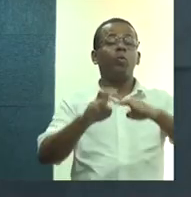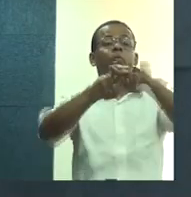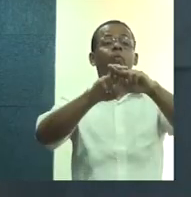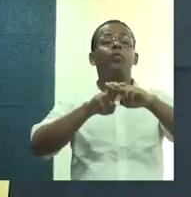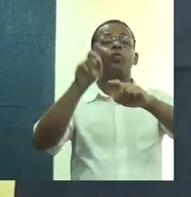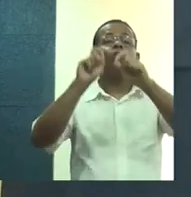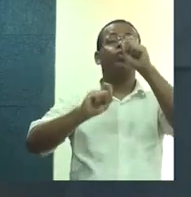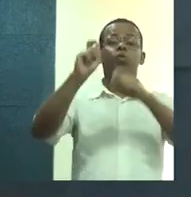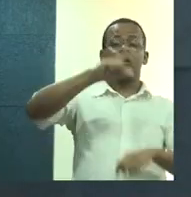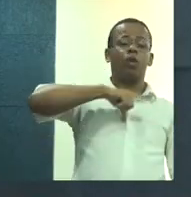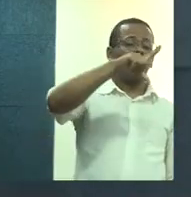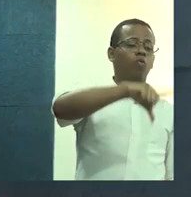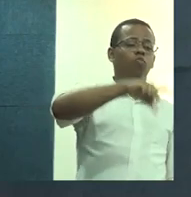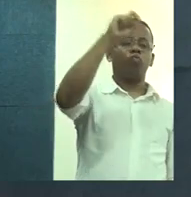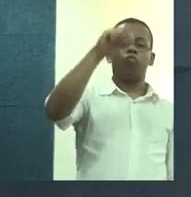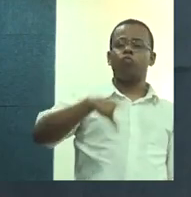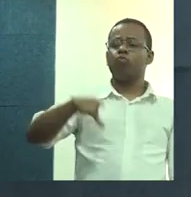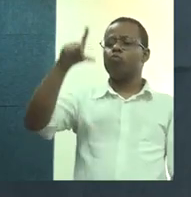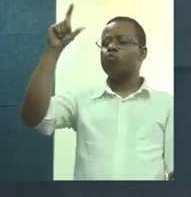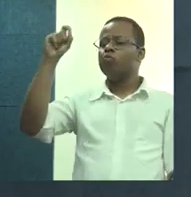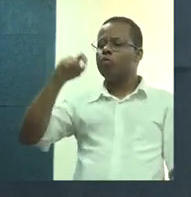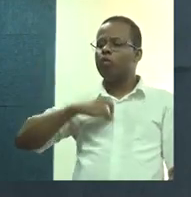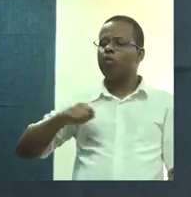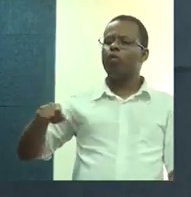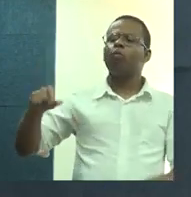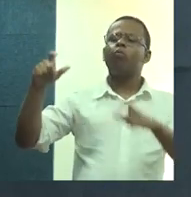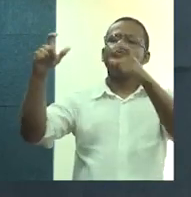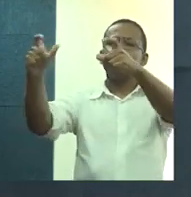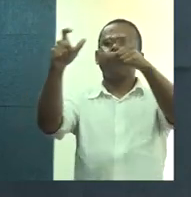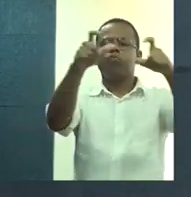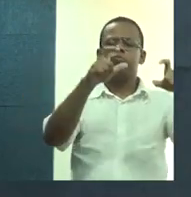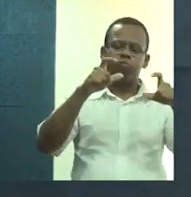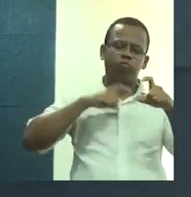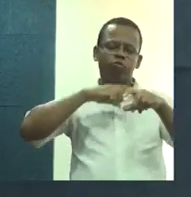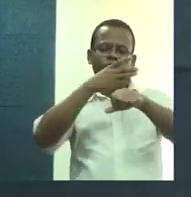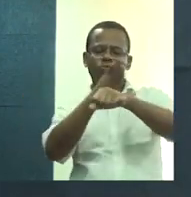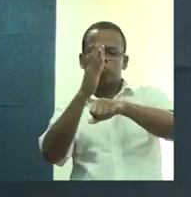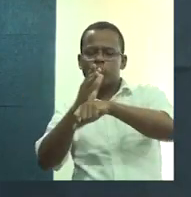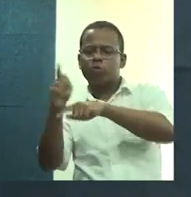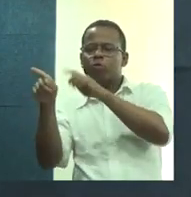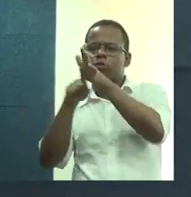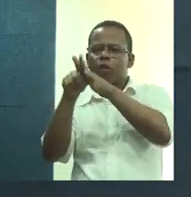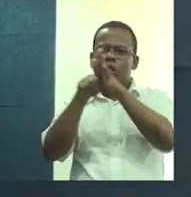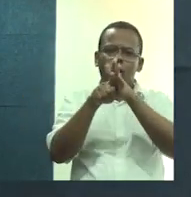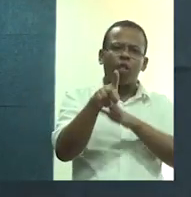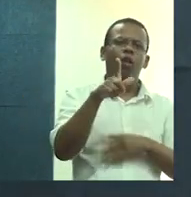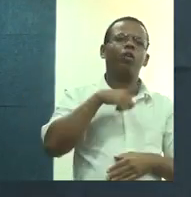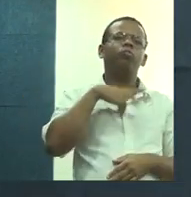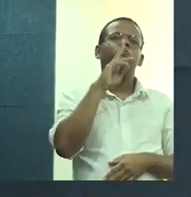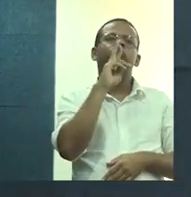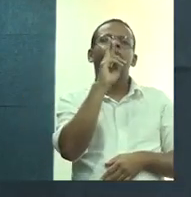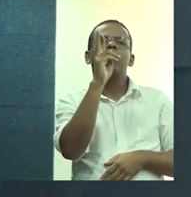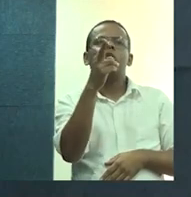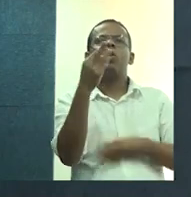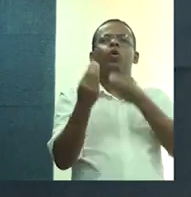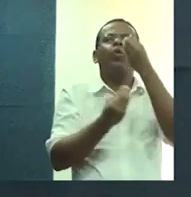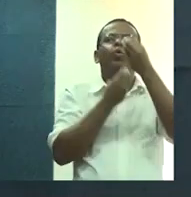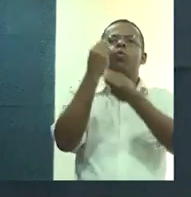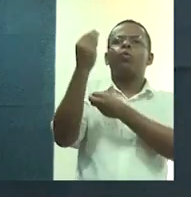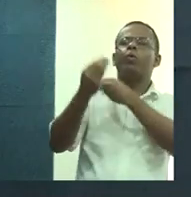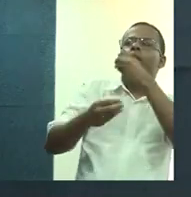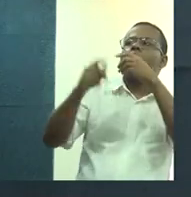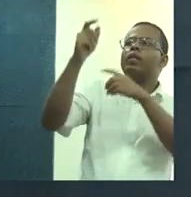por isso tem escolhido né um universo de atuação do programa para que a gente possa medir esses resultados a partir